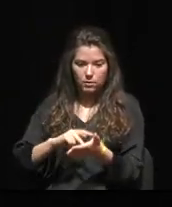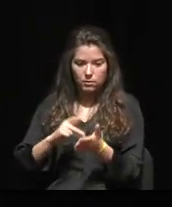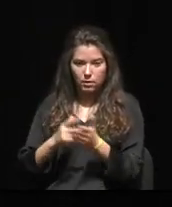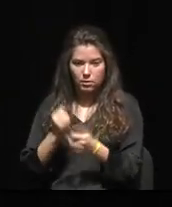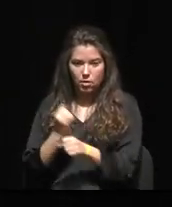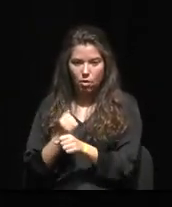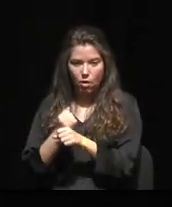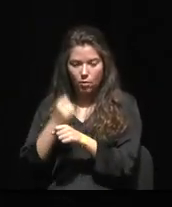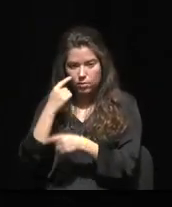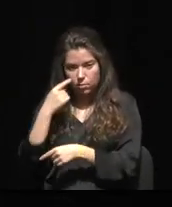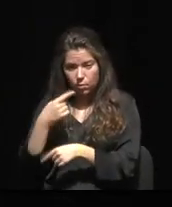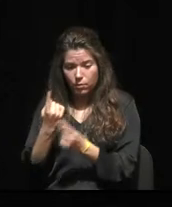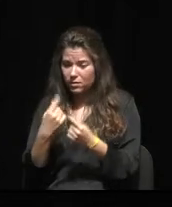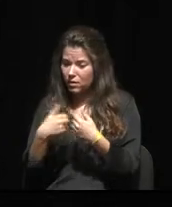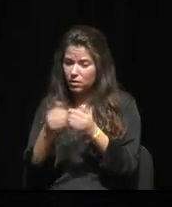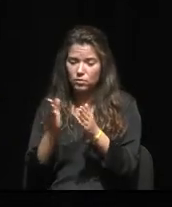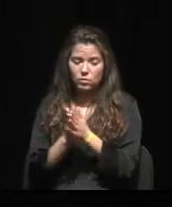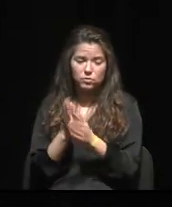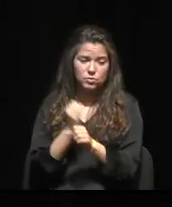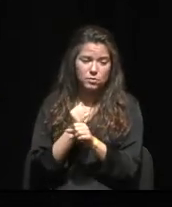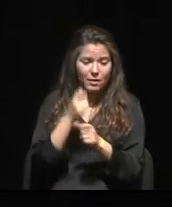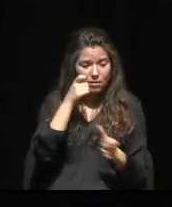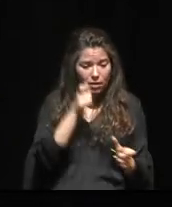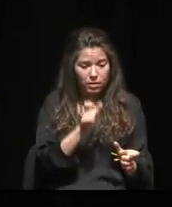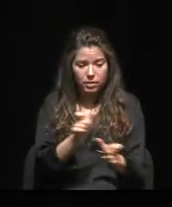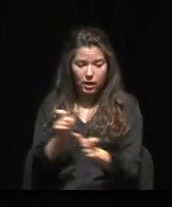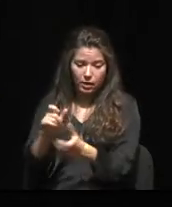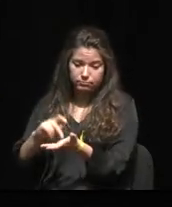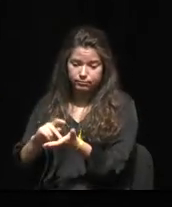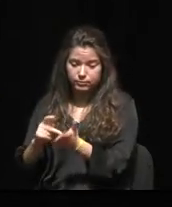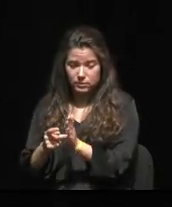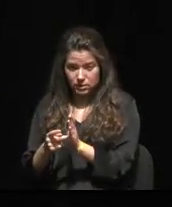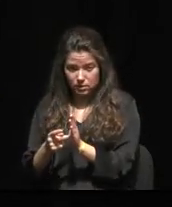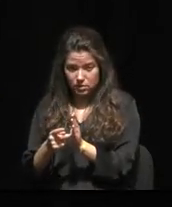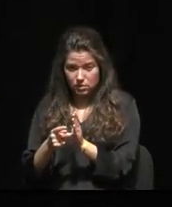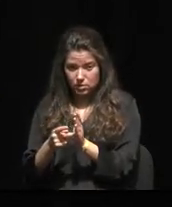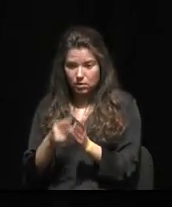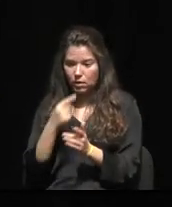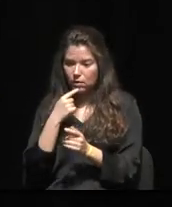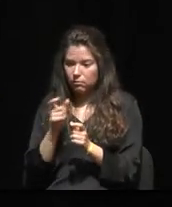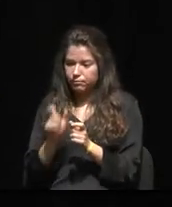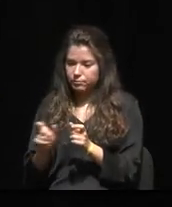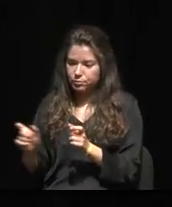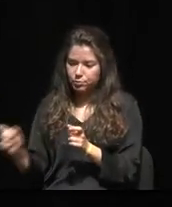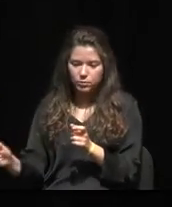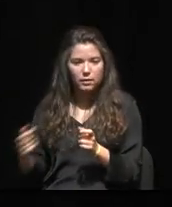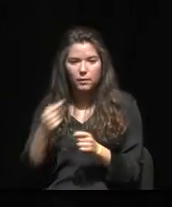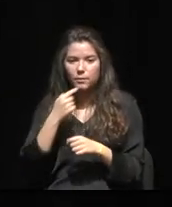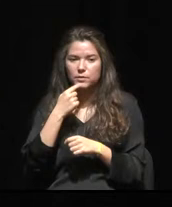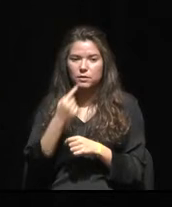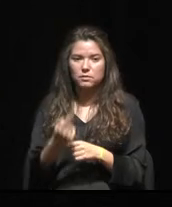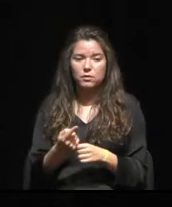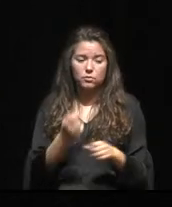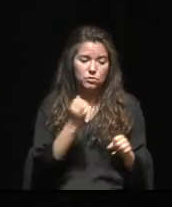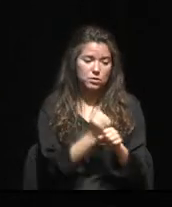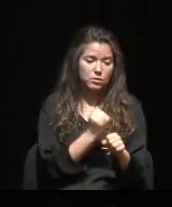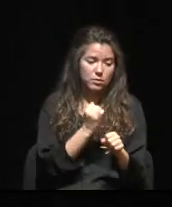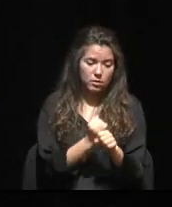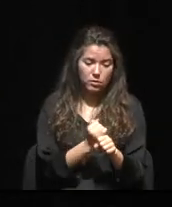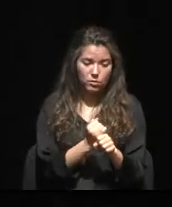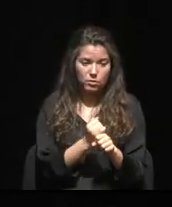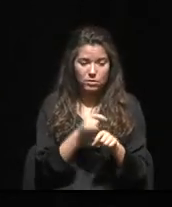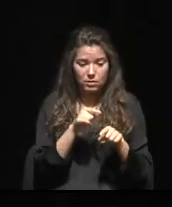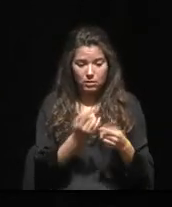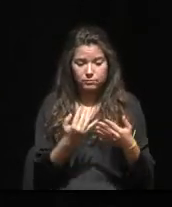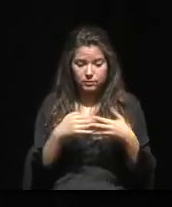públicas e todas as carreiras de fiscal técnico adjetivas determinando a transição dos trabalhadores